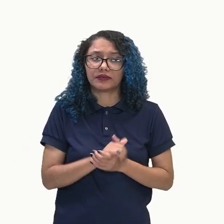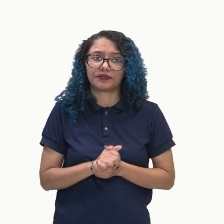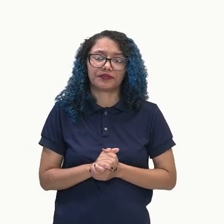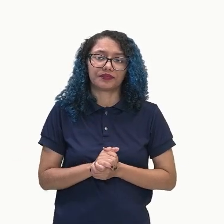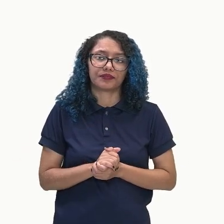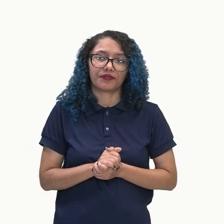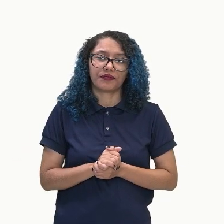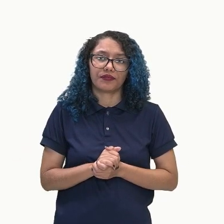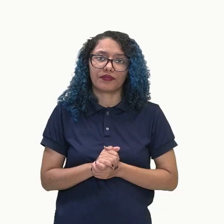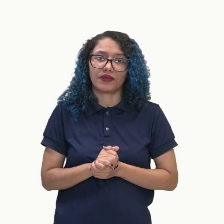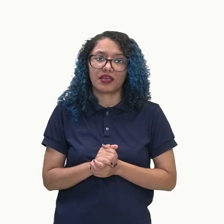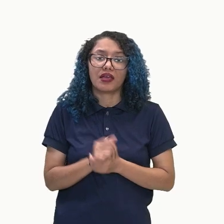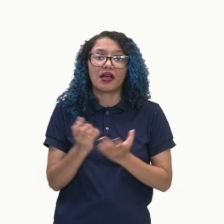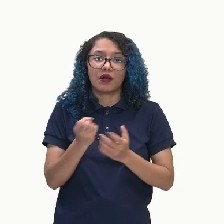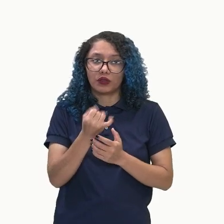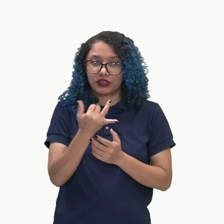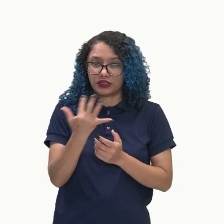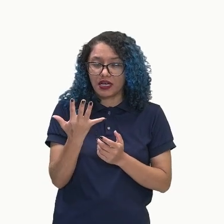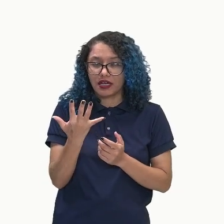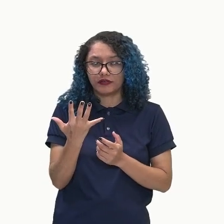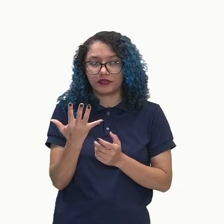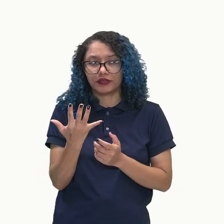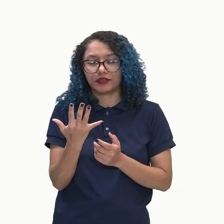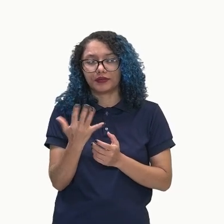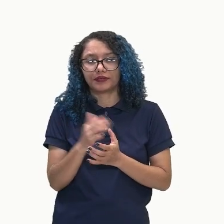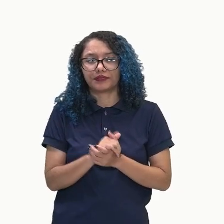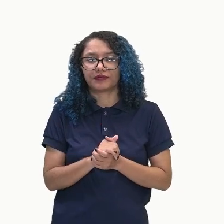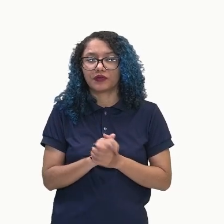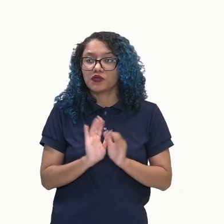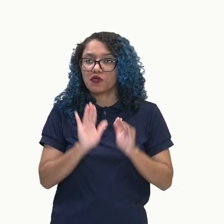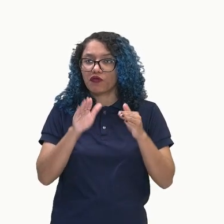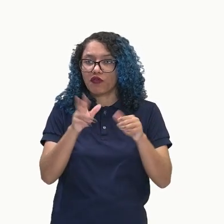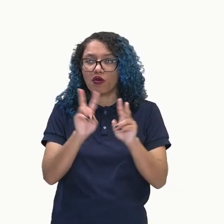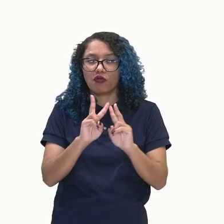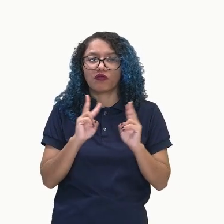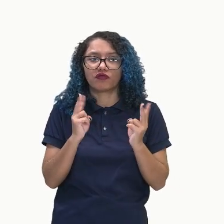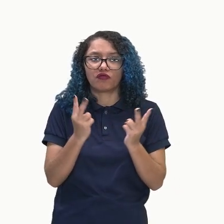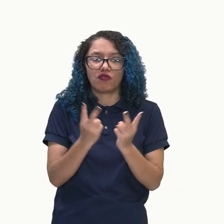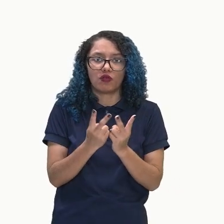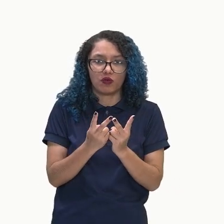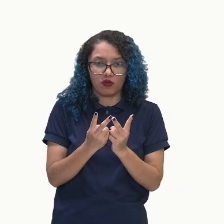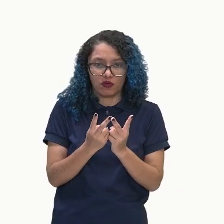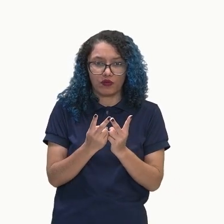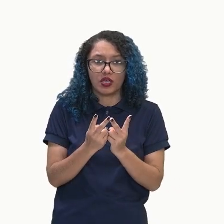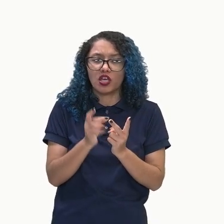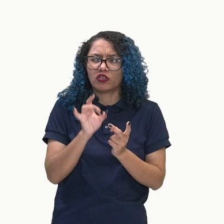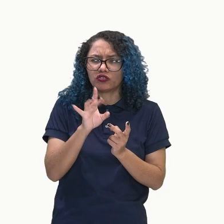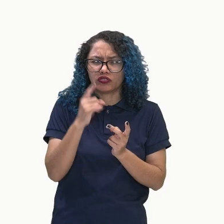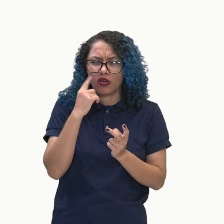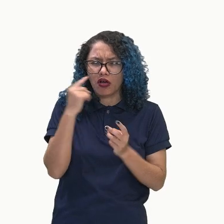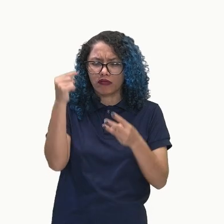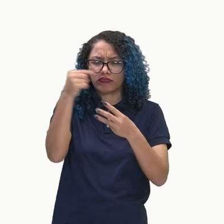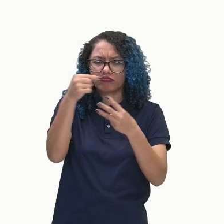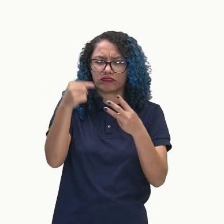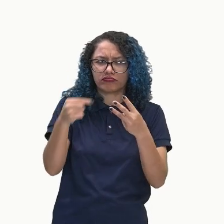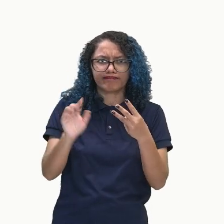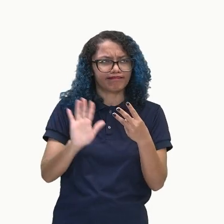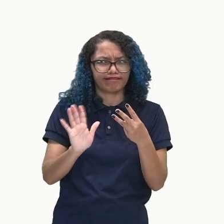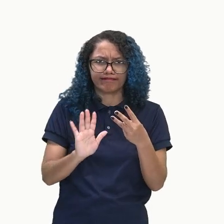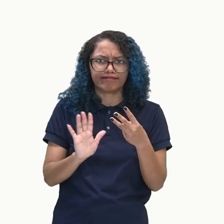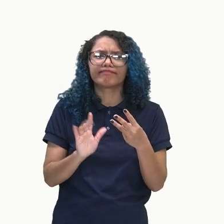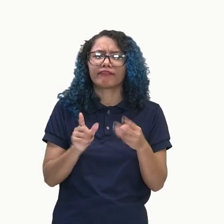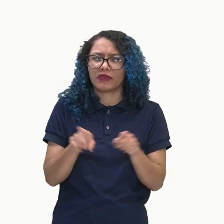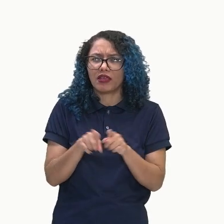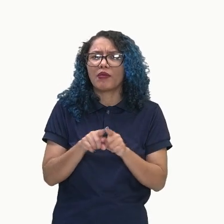de medida de capacidade, quando eu estou trabalhando ali com volume, eu não tenho somente essas que representam grandes volumes.